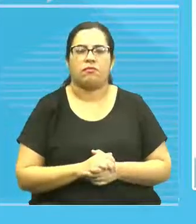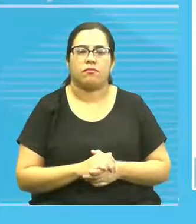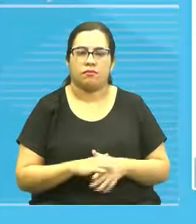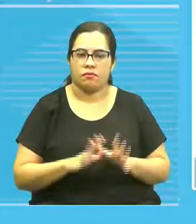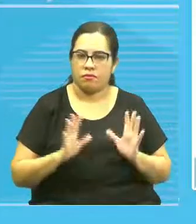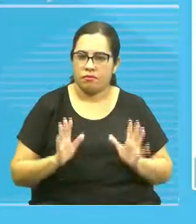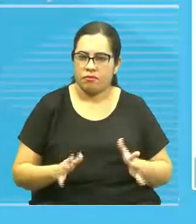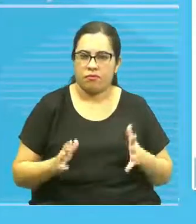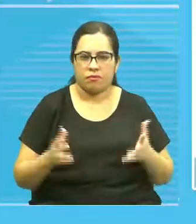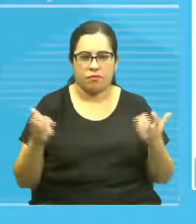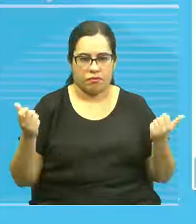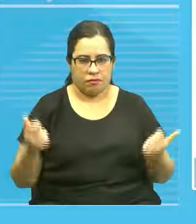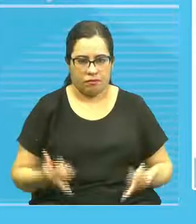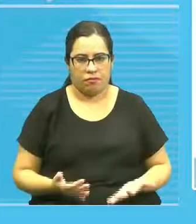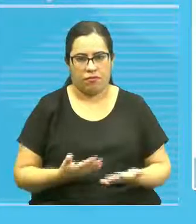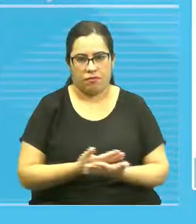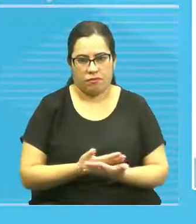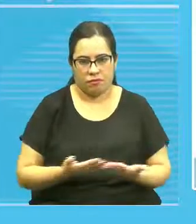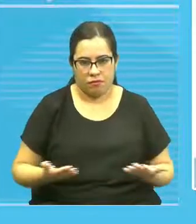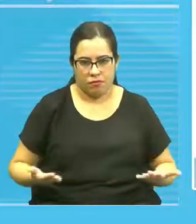como eu estava falando para vocês,